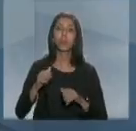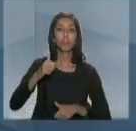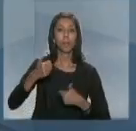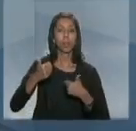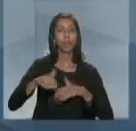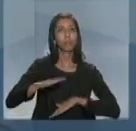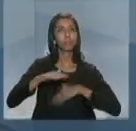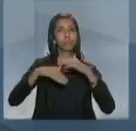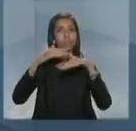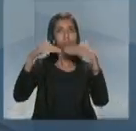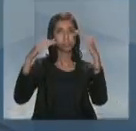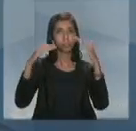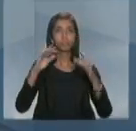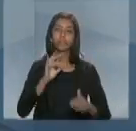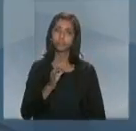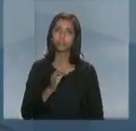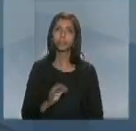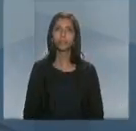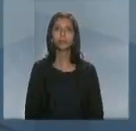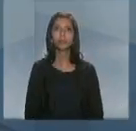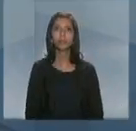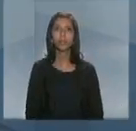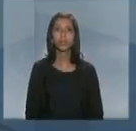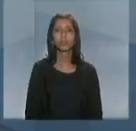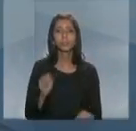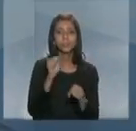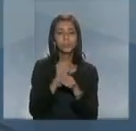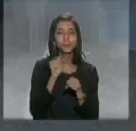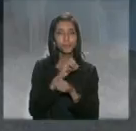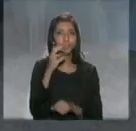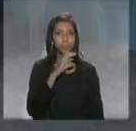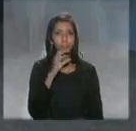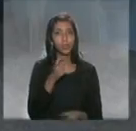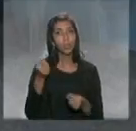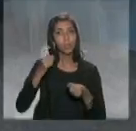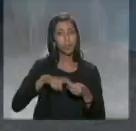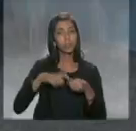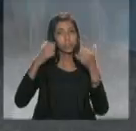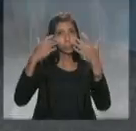para o aprimoramento da gestão pública, sim, né? Sim. Bom, gente, a gente precisa fazer um pequeno